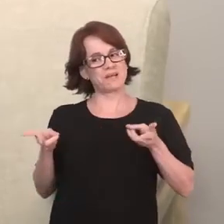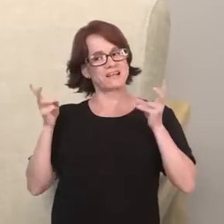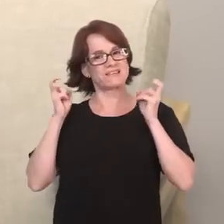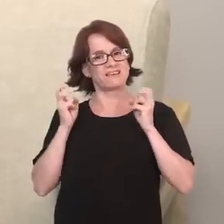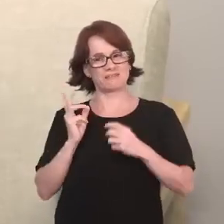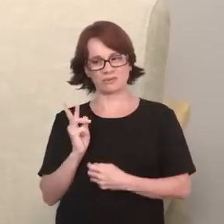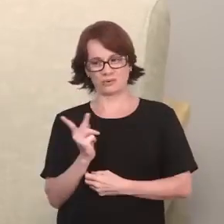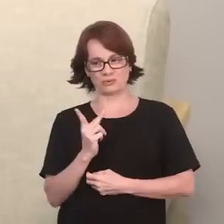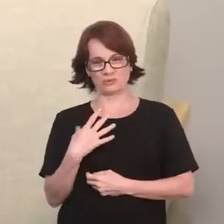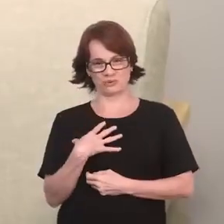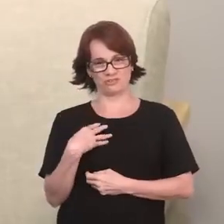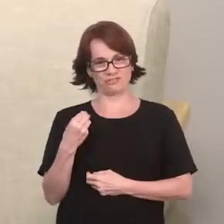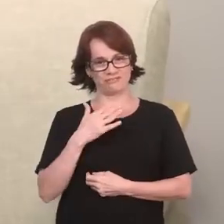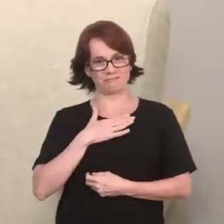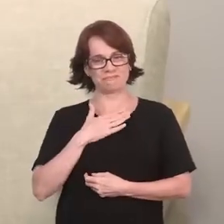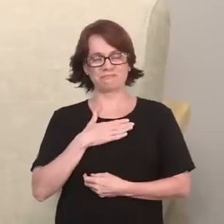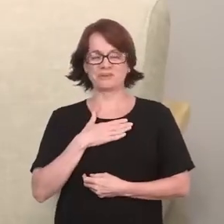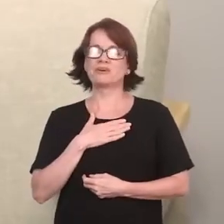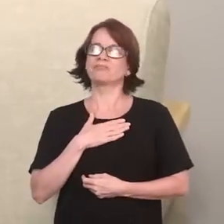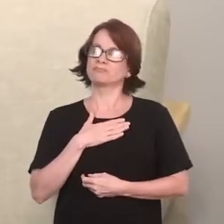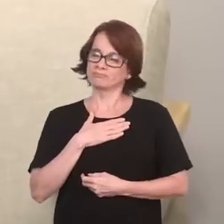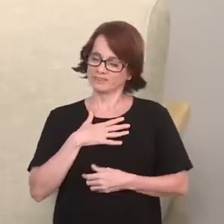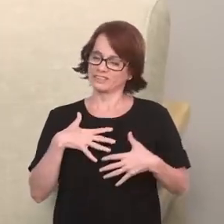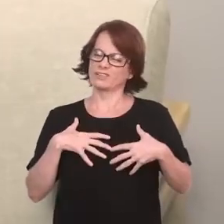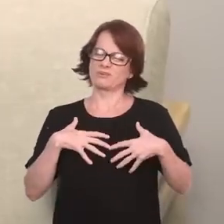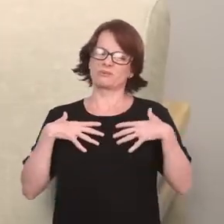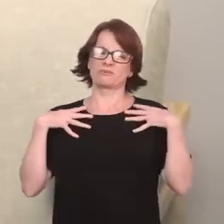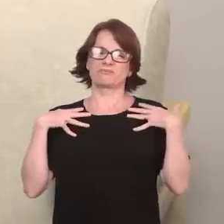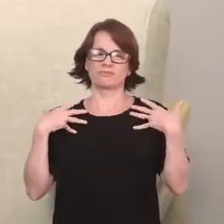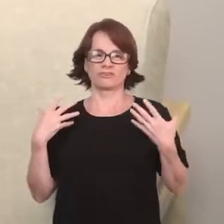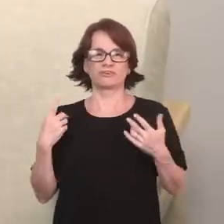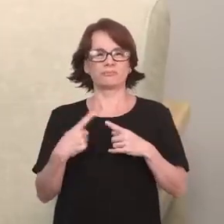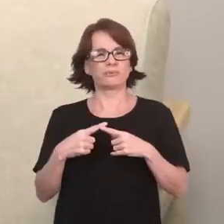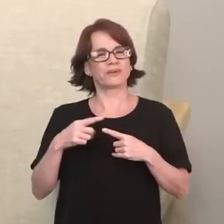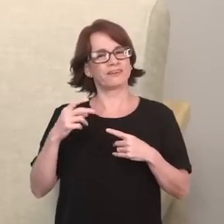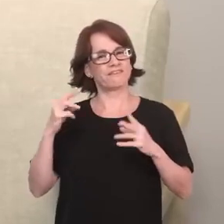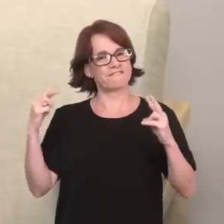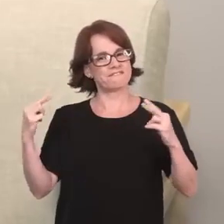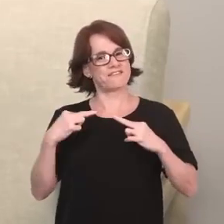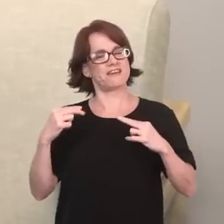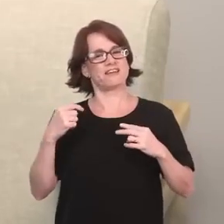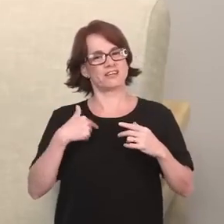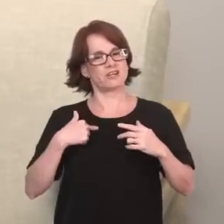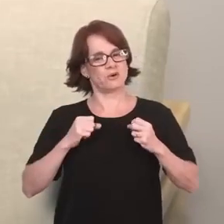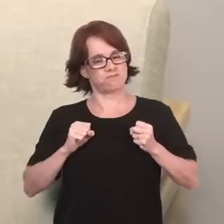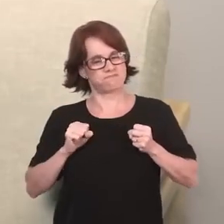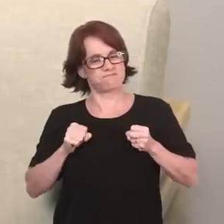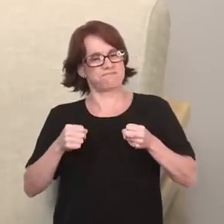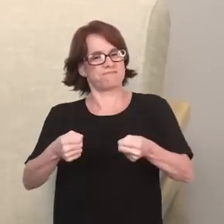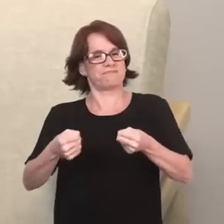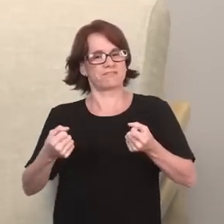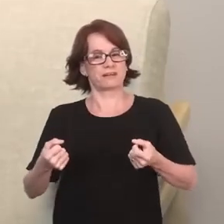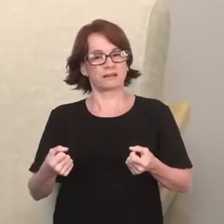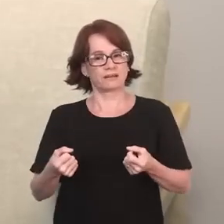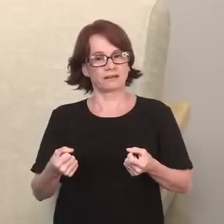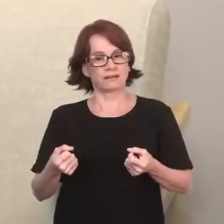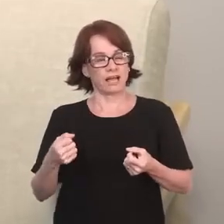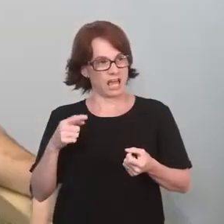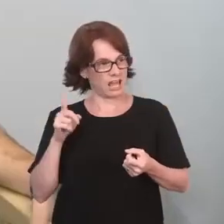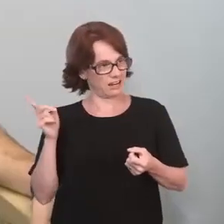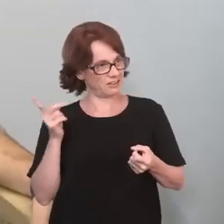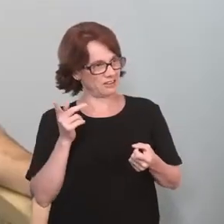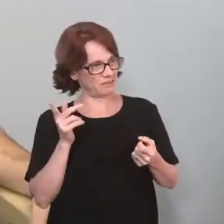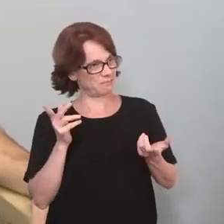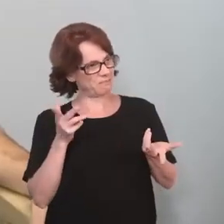orgulho, sabe, assim, de ver o que eu faço, tanto que eu sou dedicada, luto pelo Brasil. Eles realmente, eu noto que eles têm muito orgulho. Eles